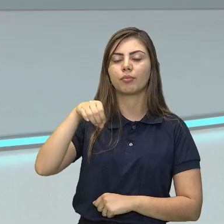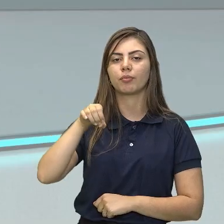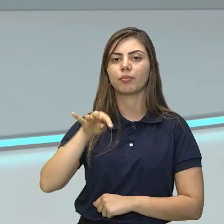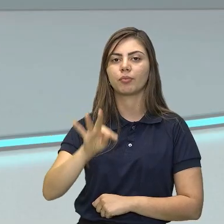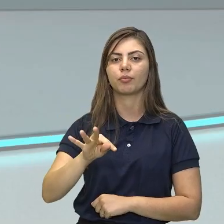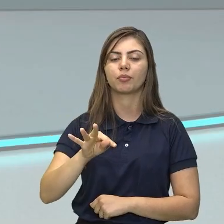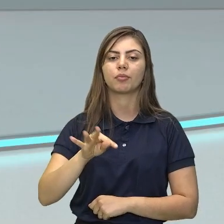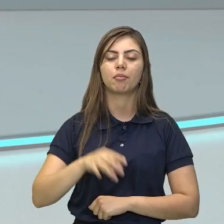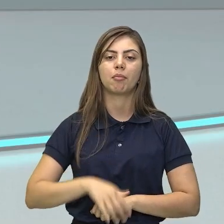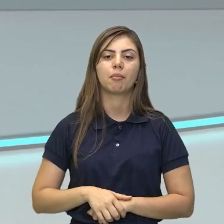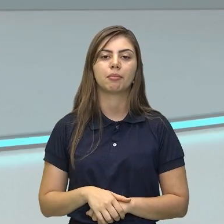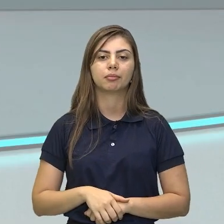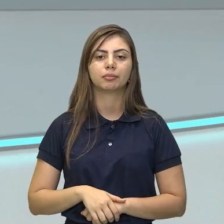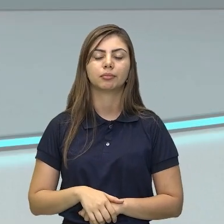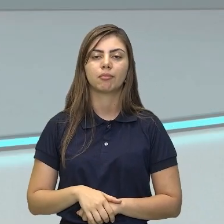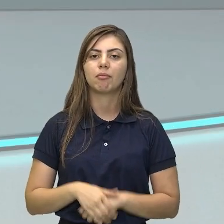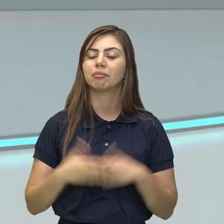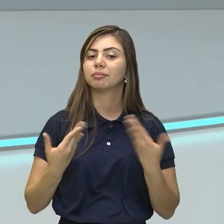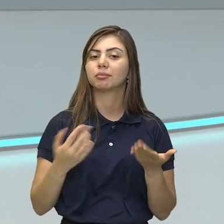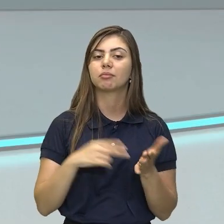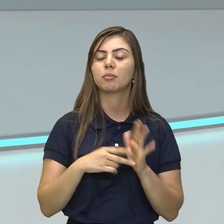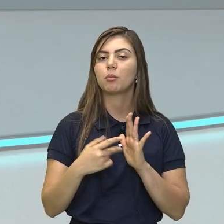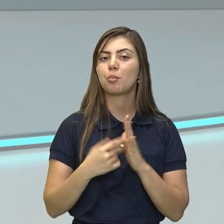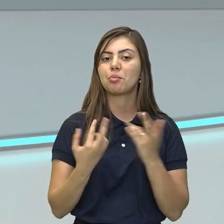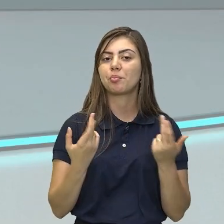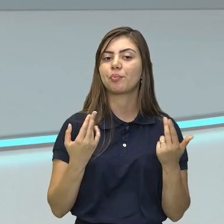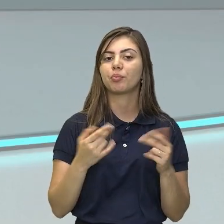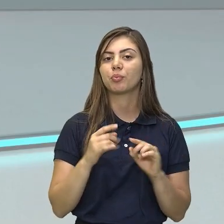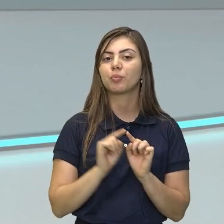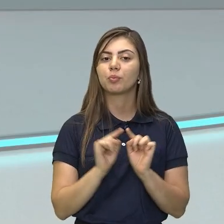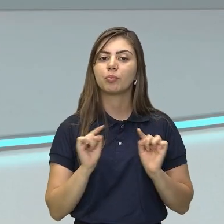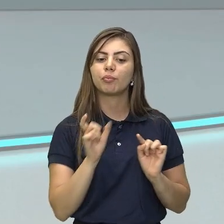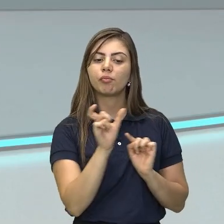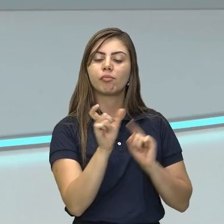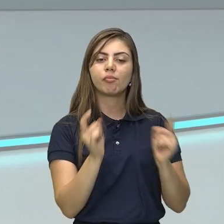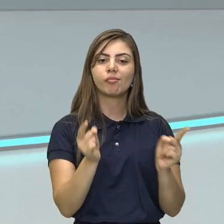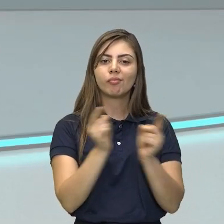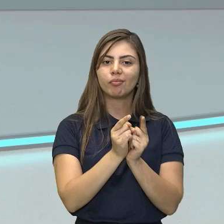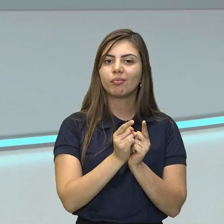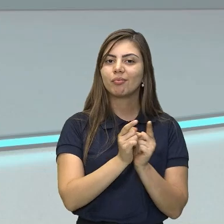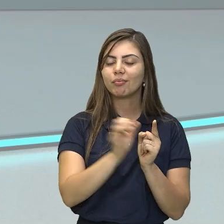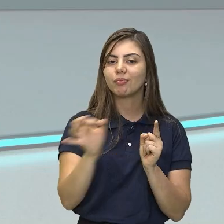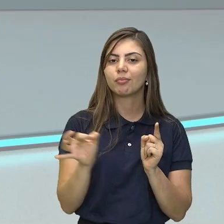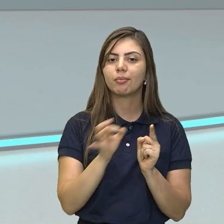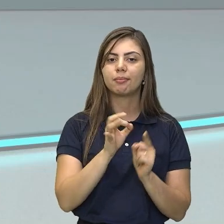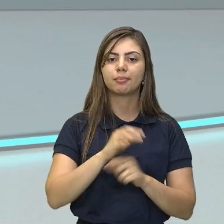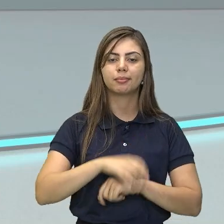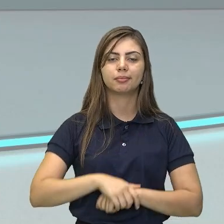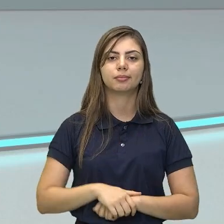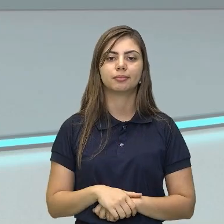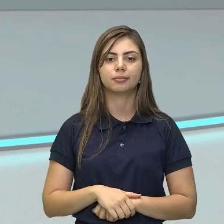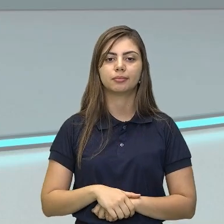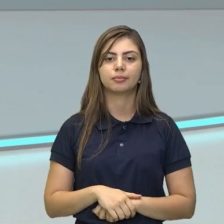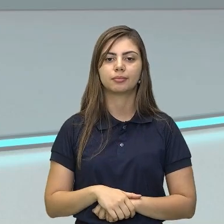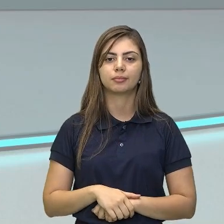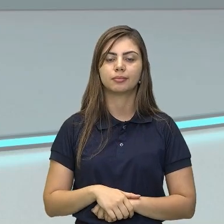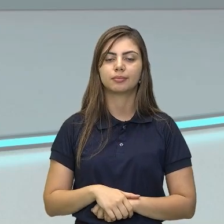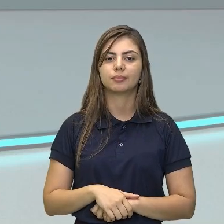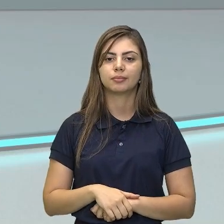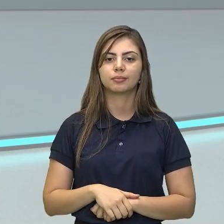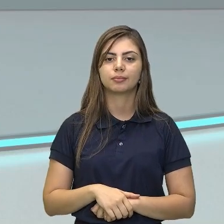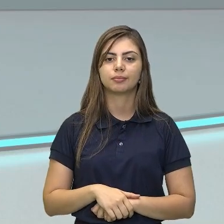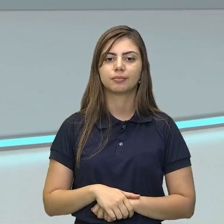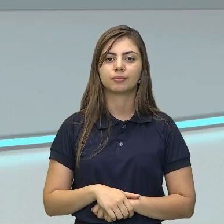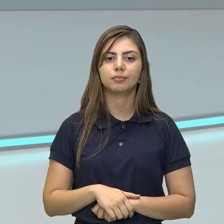Então, significa também eu não sou ou eu não estou, porém, de forma abreviada, ok?